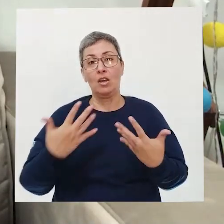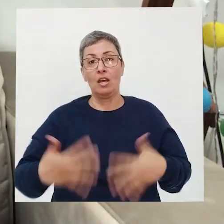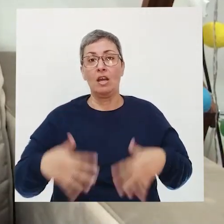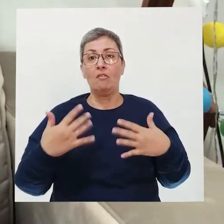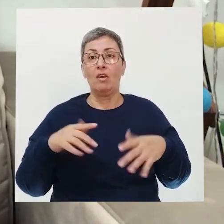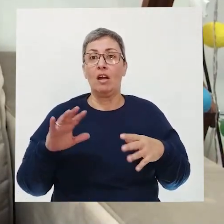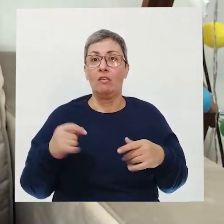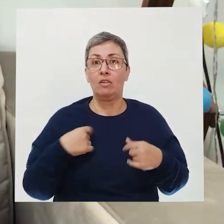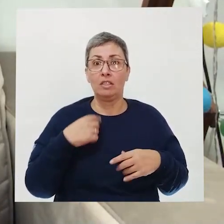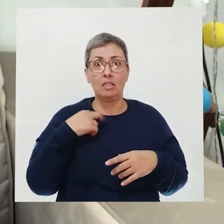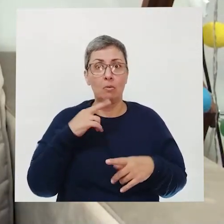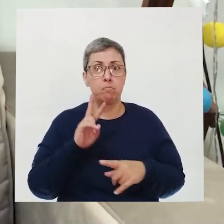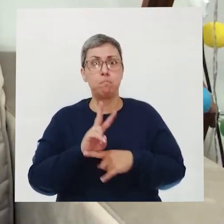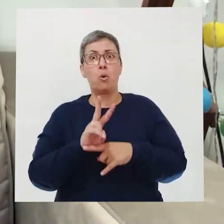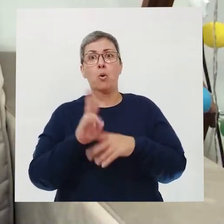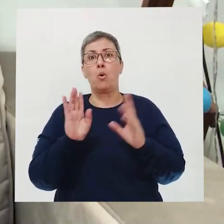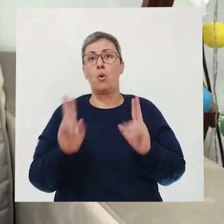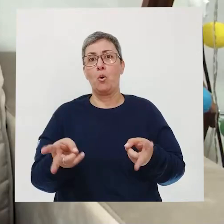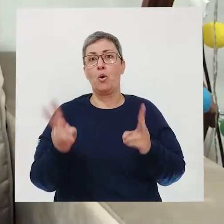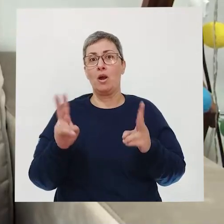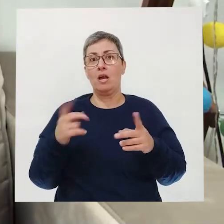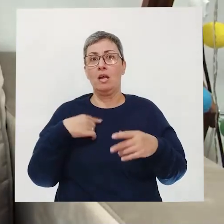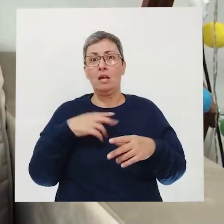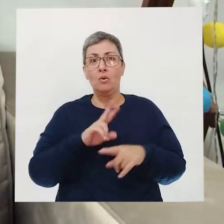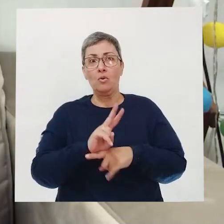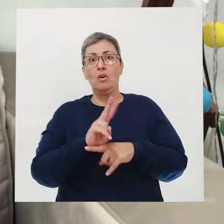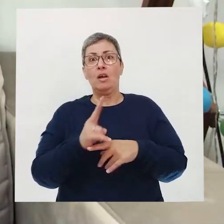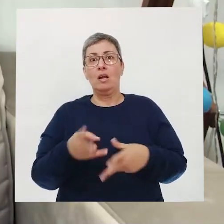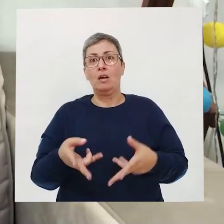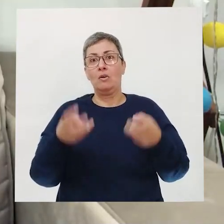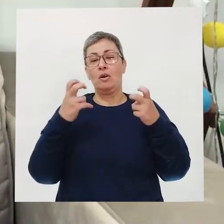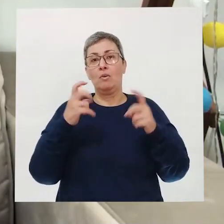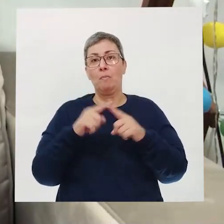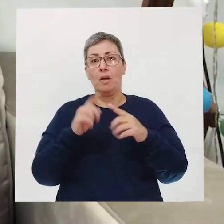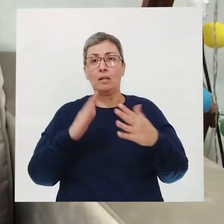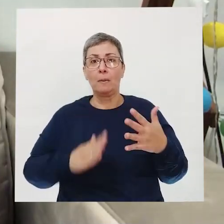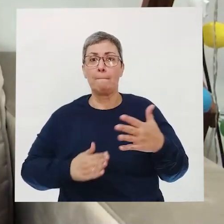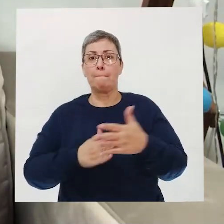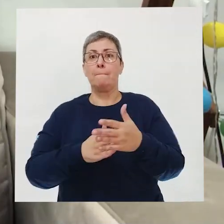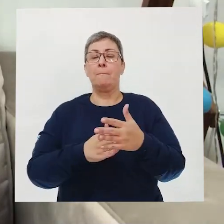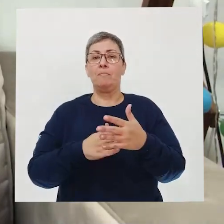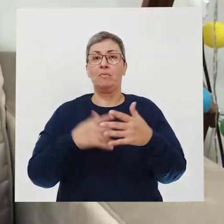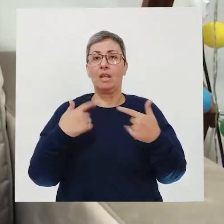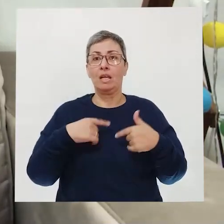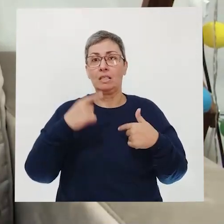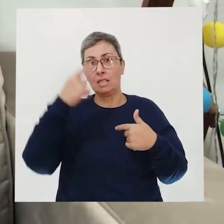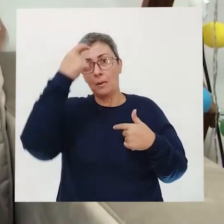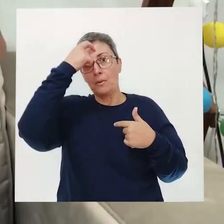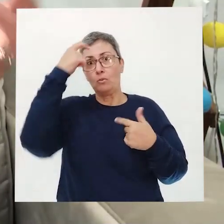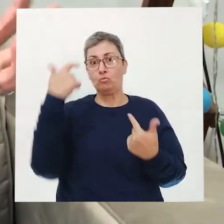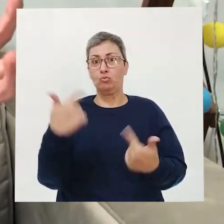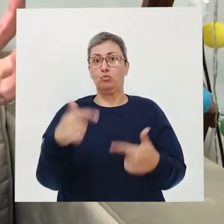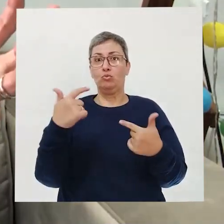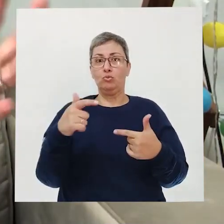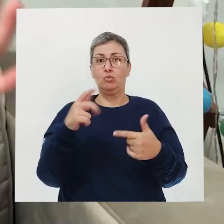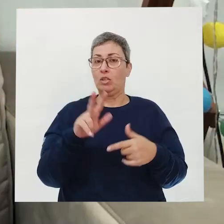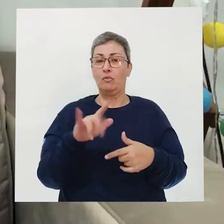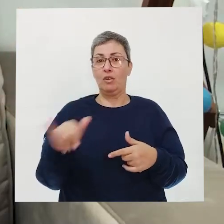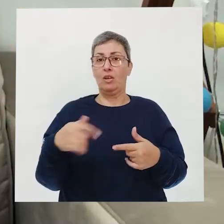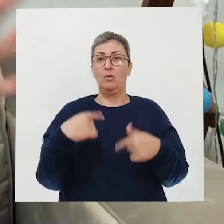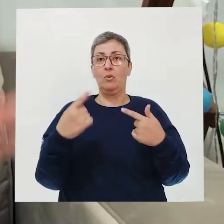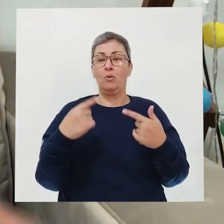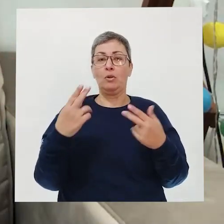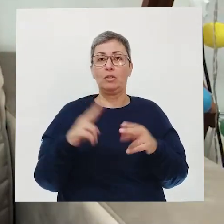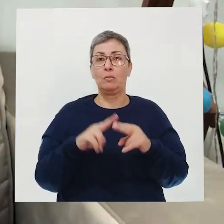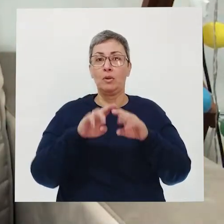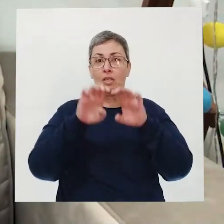uma hipervigilância, né? Um excesso de atenção, um bloqueio para aquilo que é racional, aquilo que vai raciocinar. É como